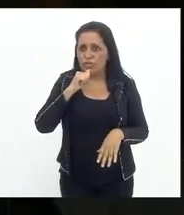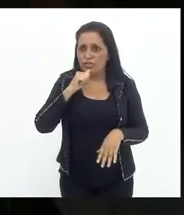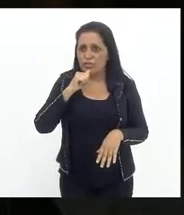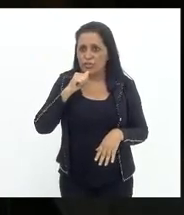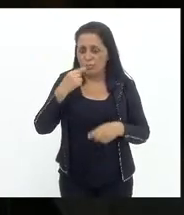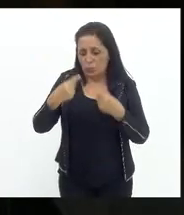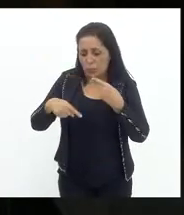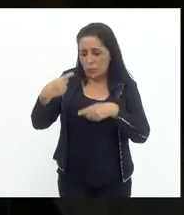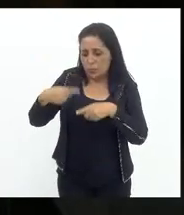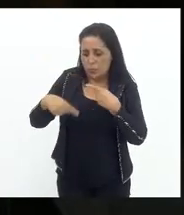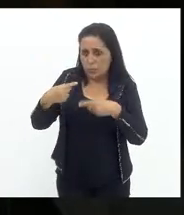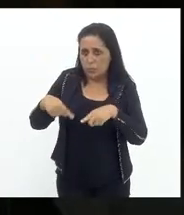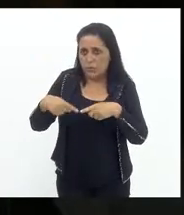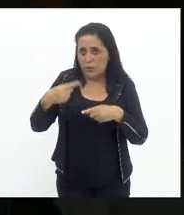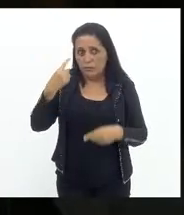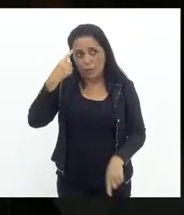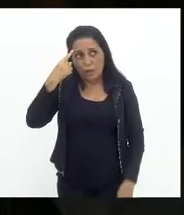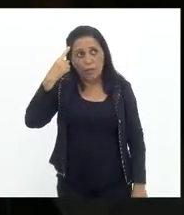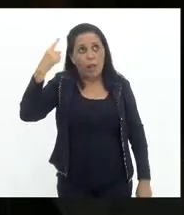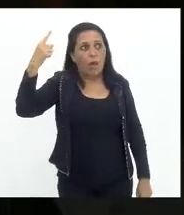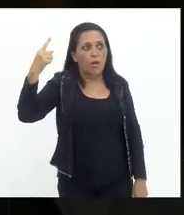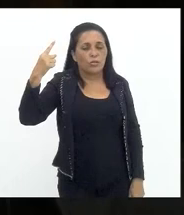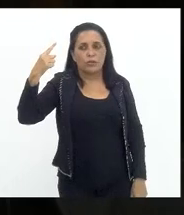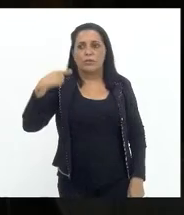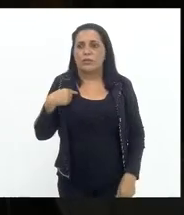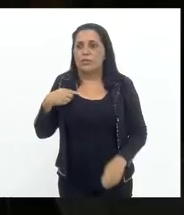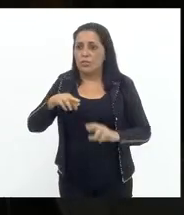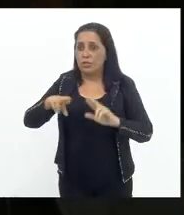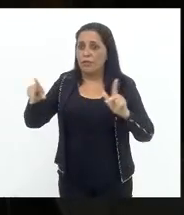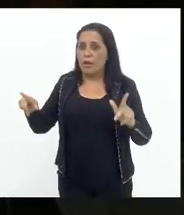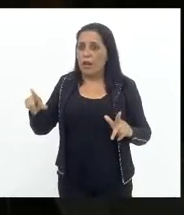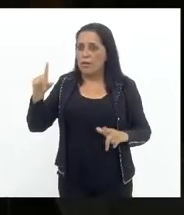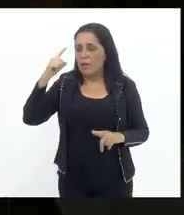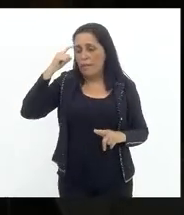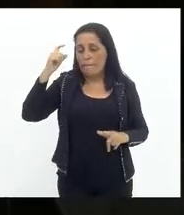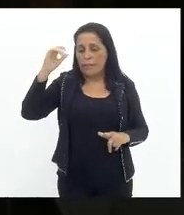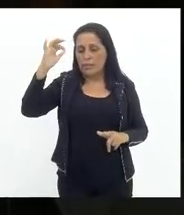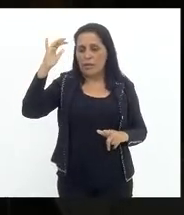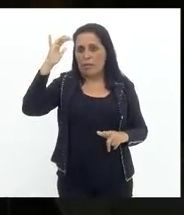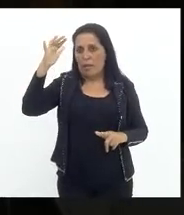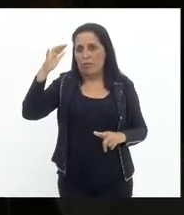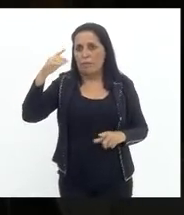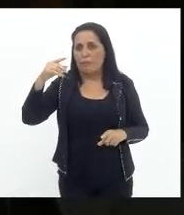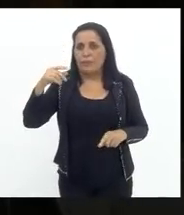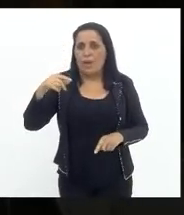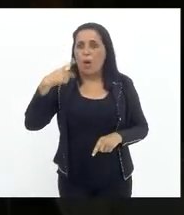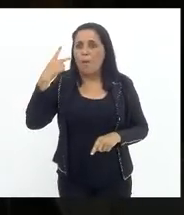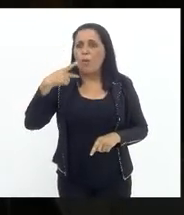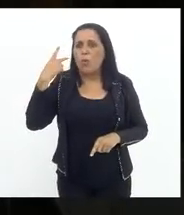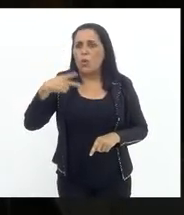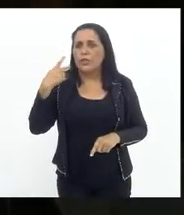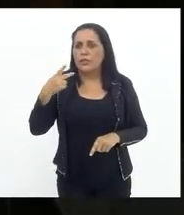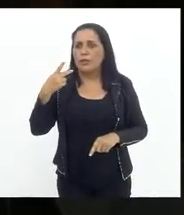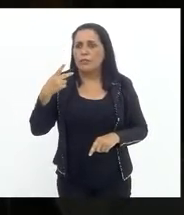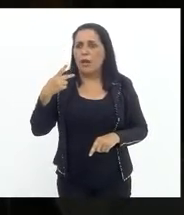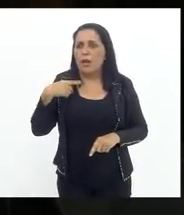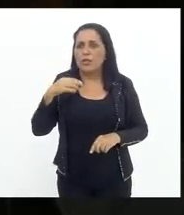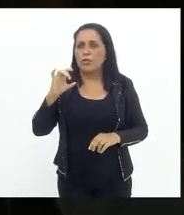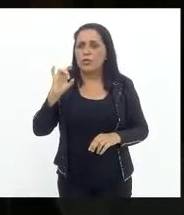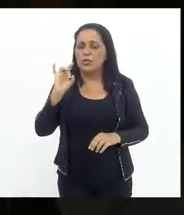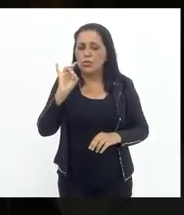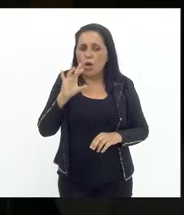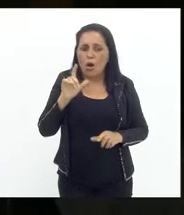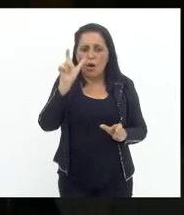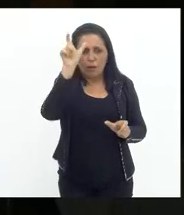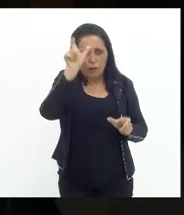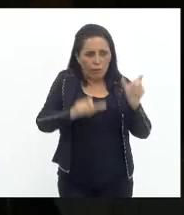embate ideológico, o embate de ideias, a diferença de pensamentos. Era uma política muito mais baseada no fisiologismo,